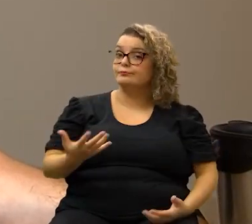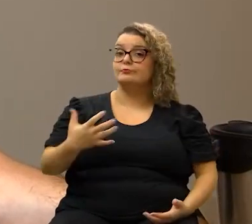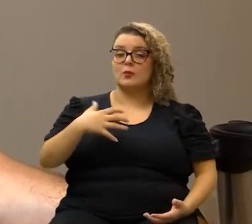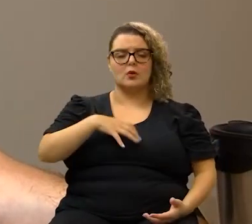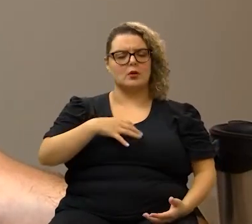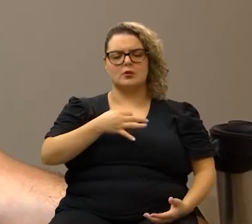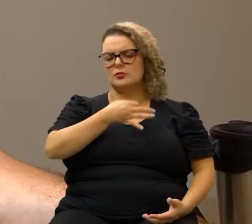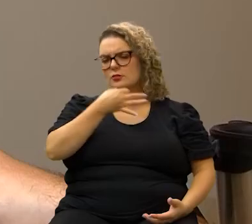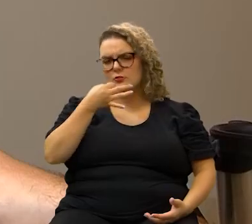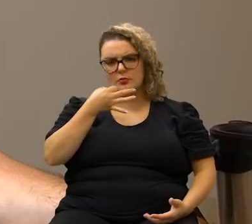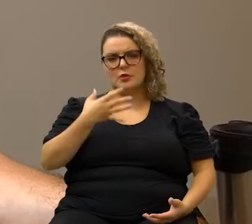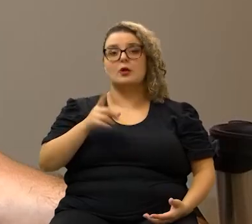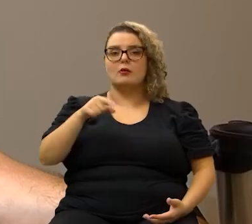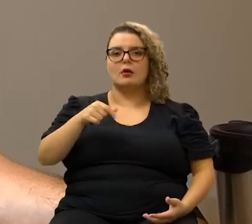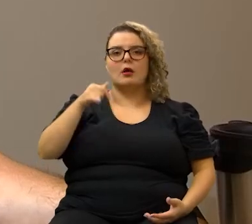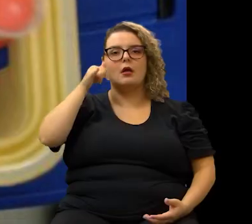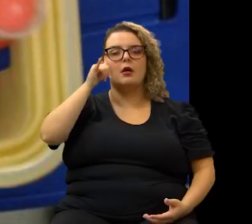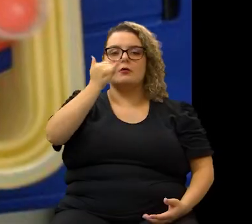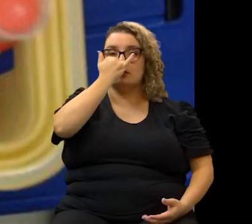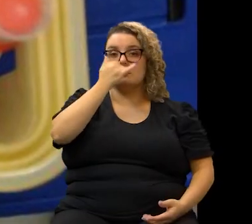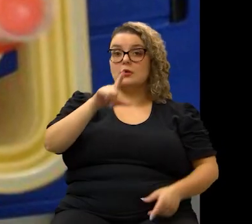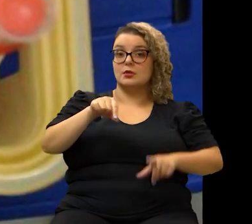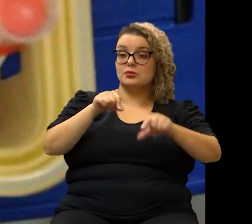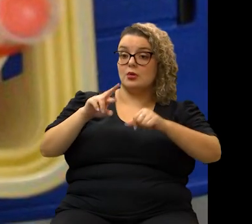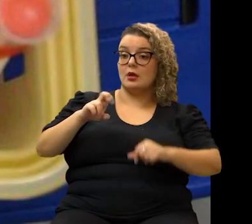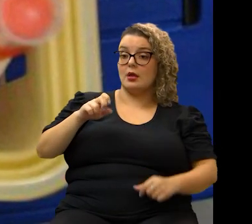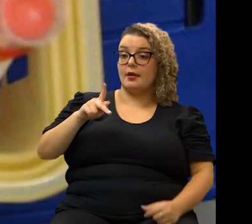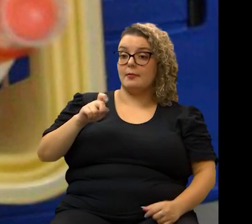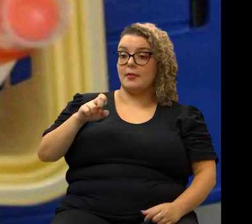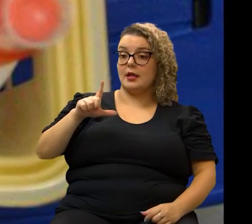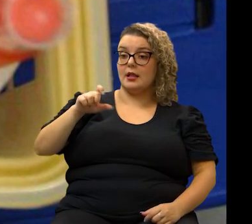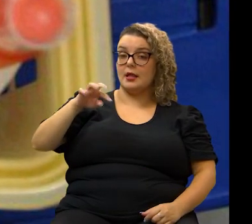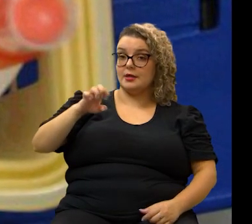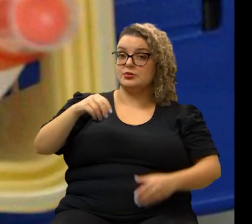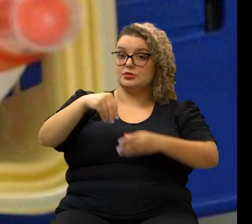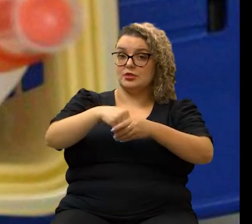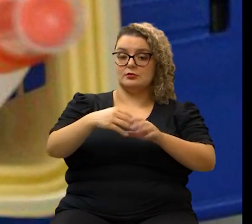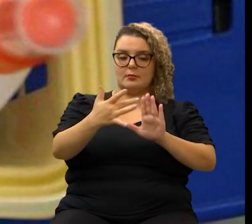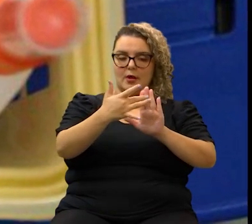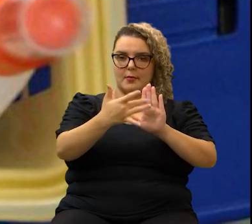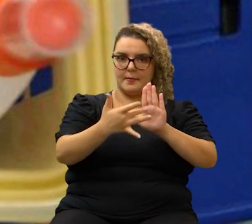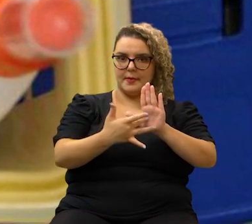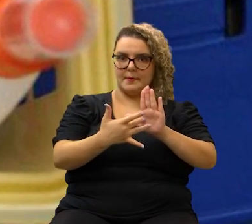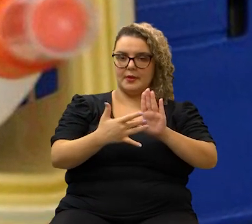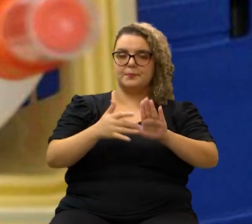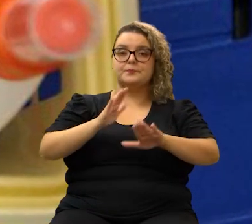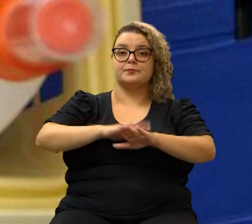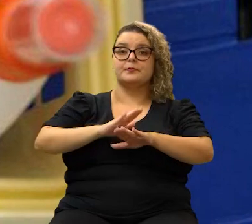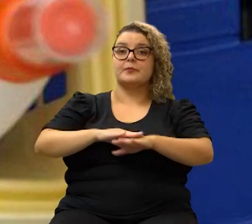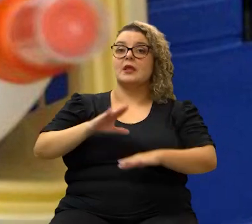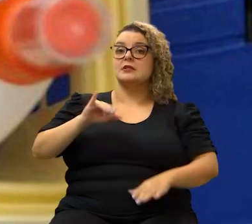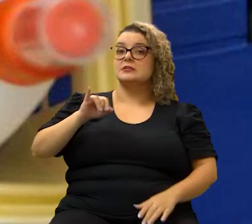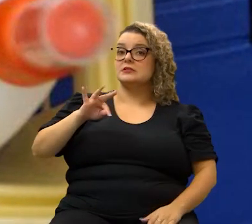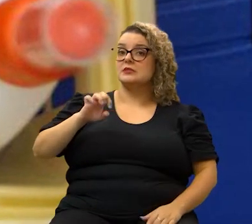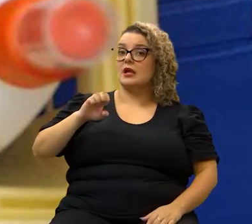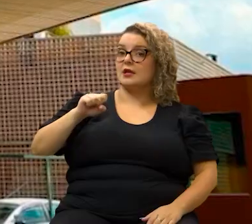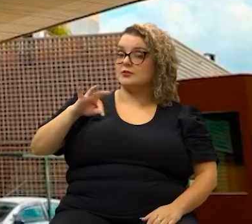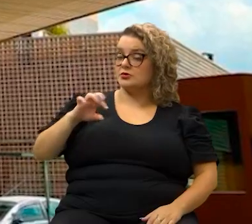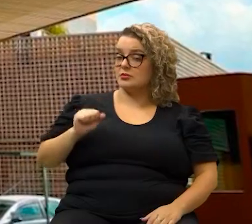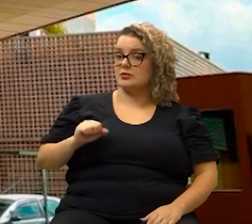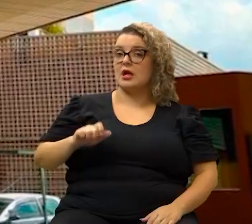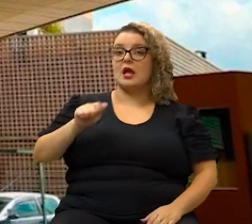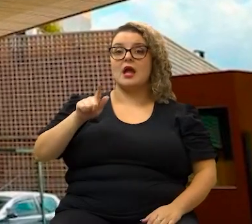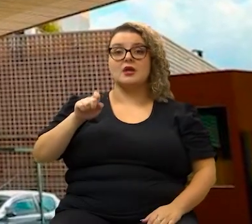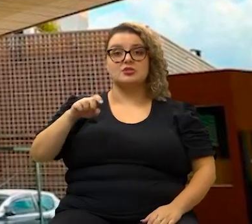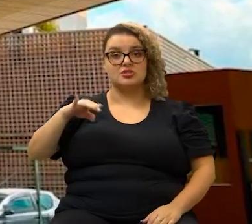Então eu acho que a maneira ideal é a prevenção escolha os repelentes que possuam em suas fórmulas as substâncias ativas sintéticas